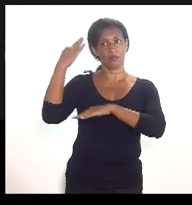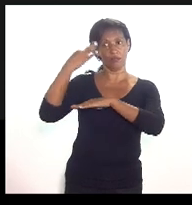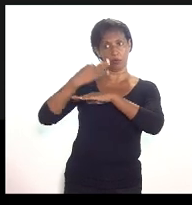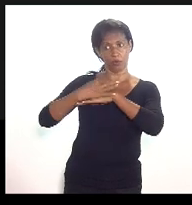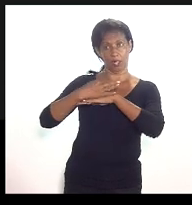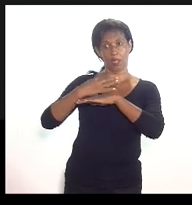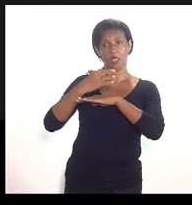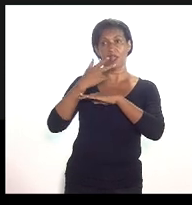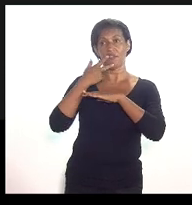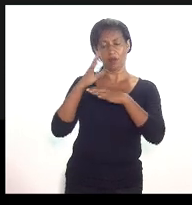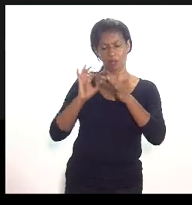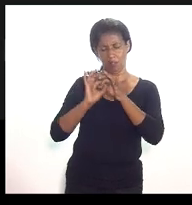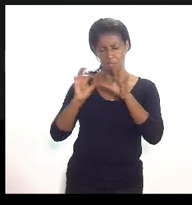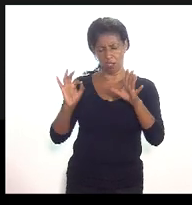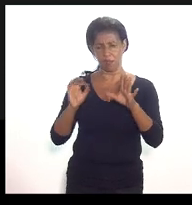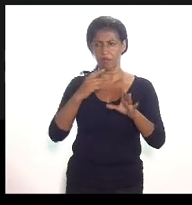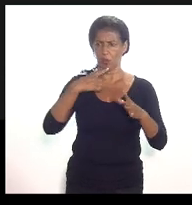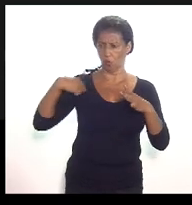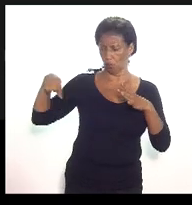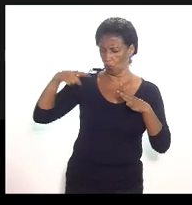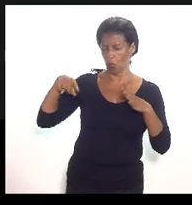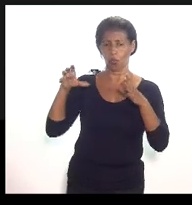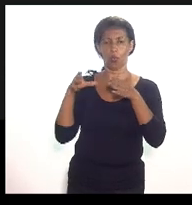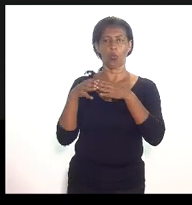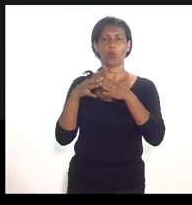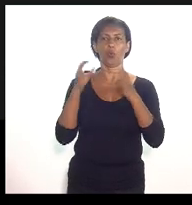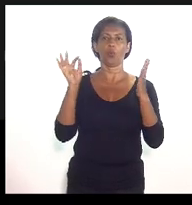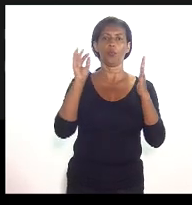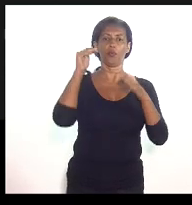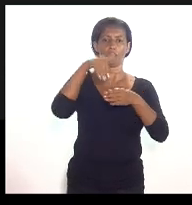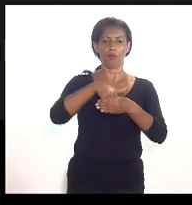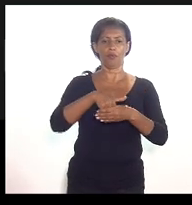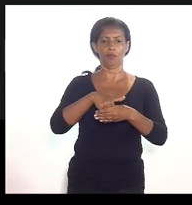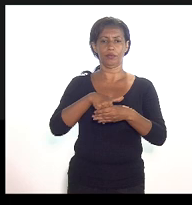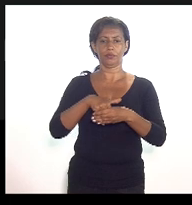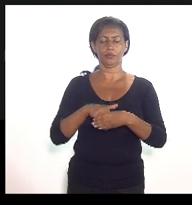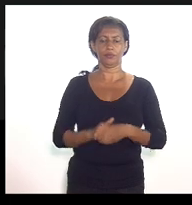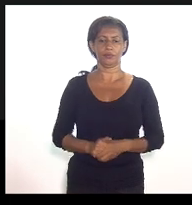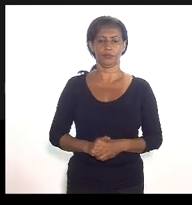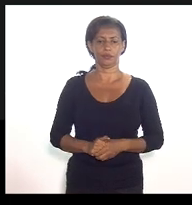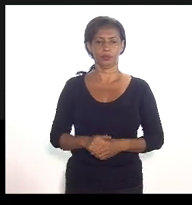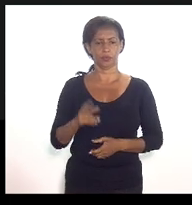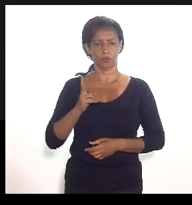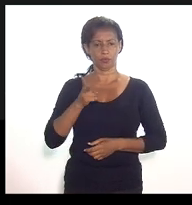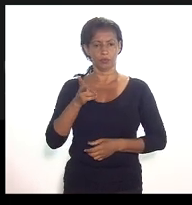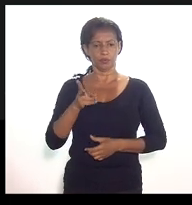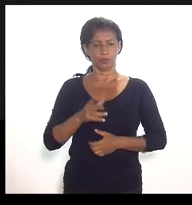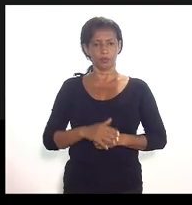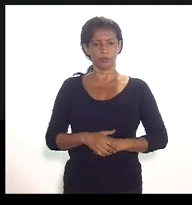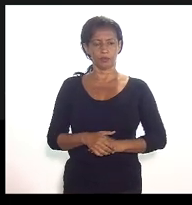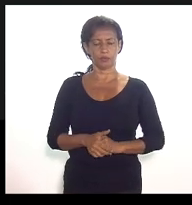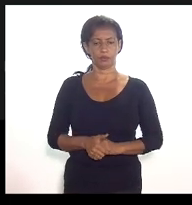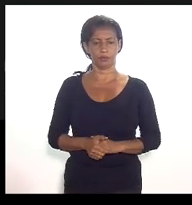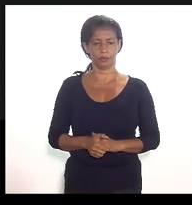Autorizando, vota-se. E, no caso de omissão, vota-se. Ok? Perfeito. Então, vamos avançar. É isso.